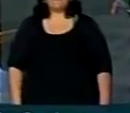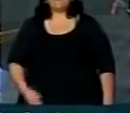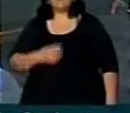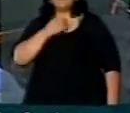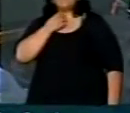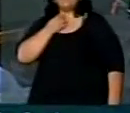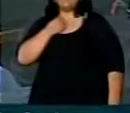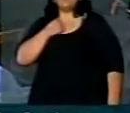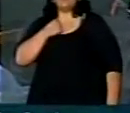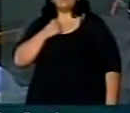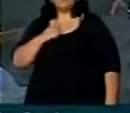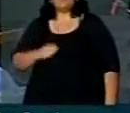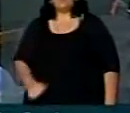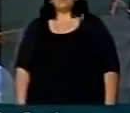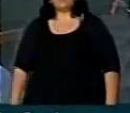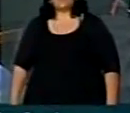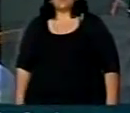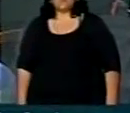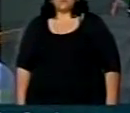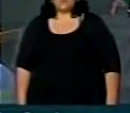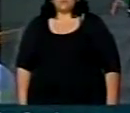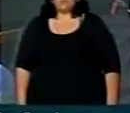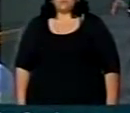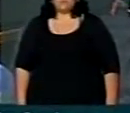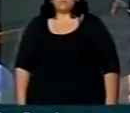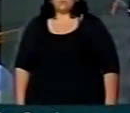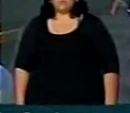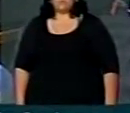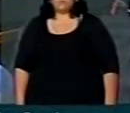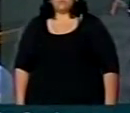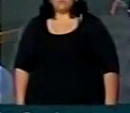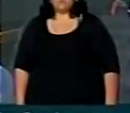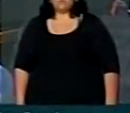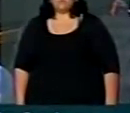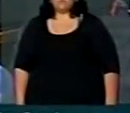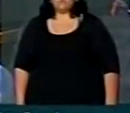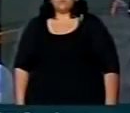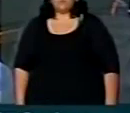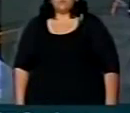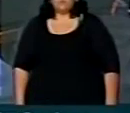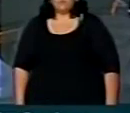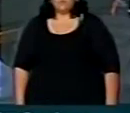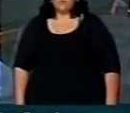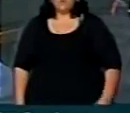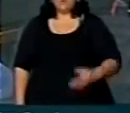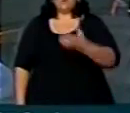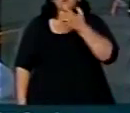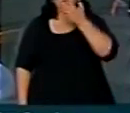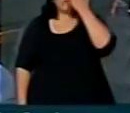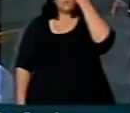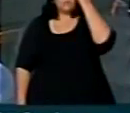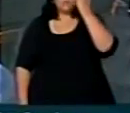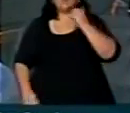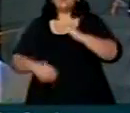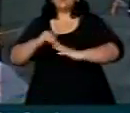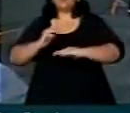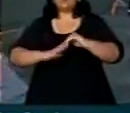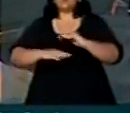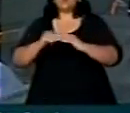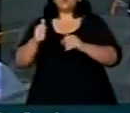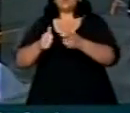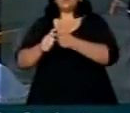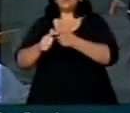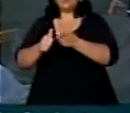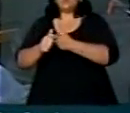senhor ministro, eu tenho que formalizar, mas já podia lhe adiantar, sobre os débitos do